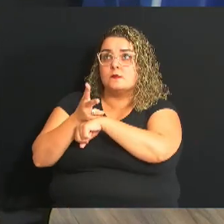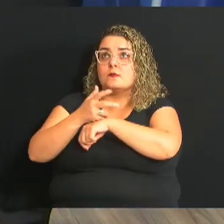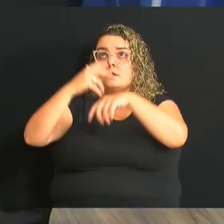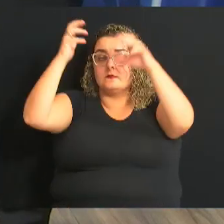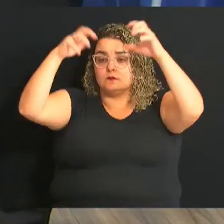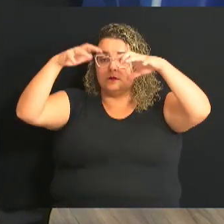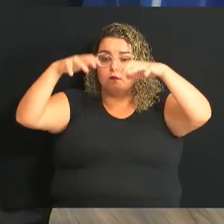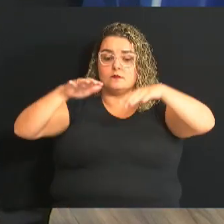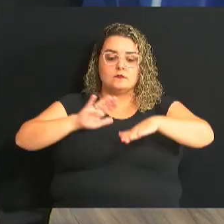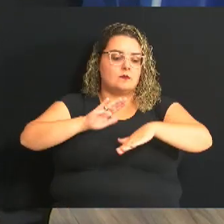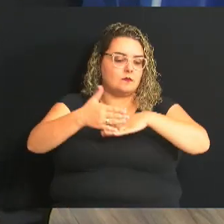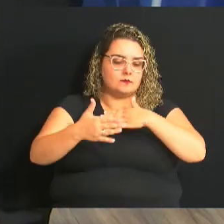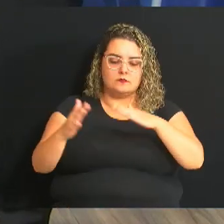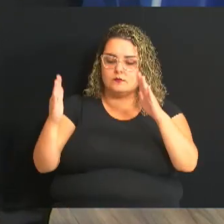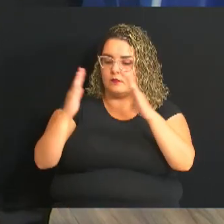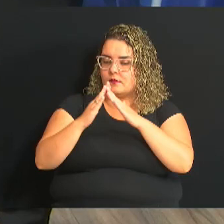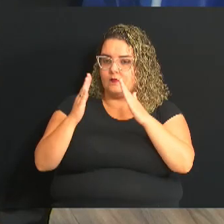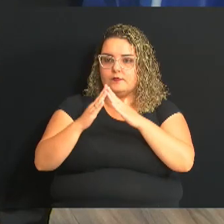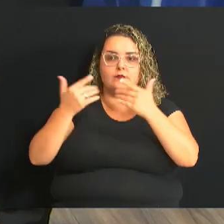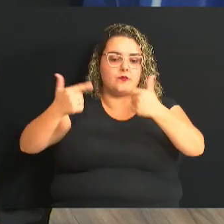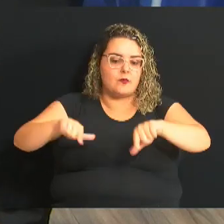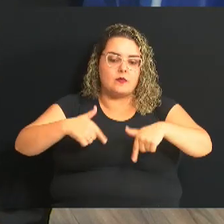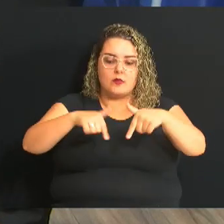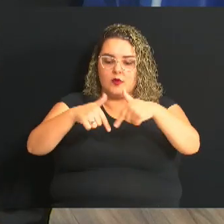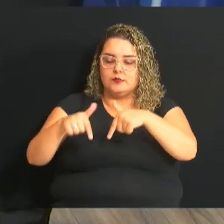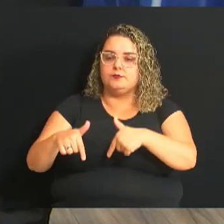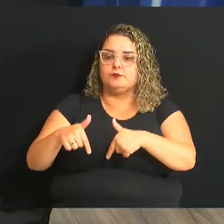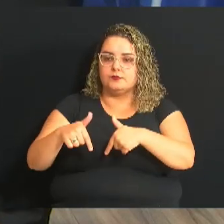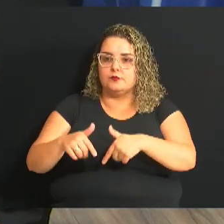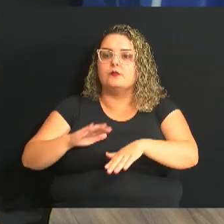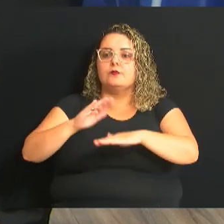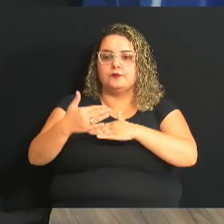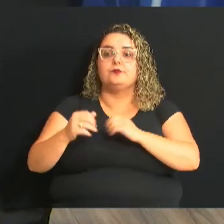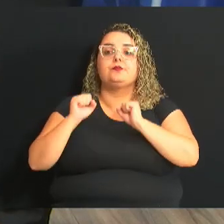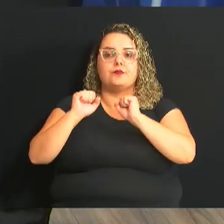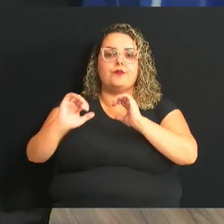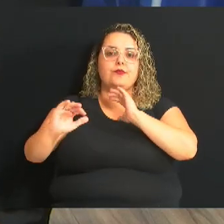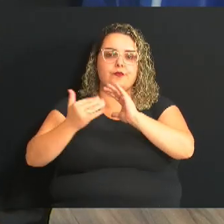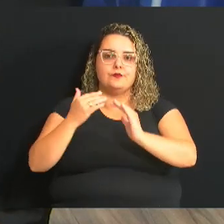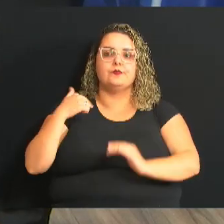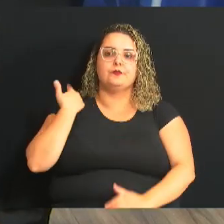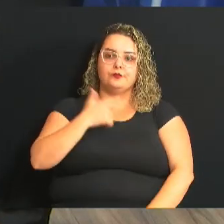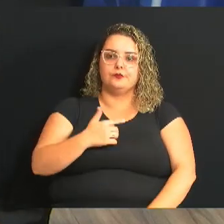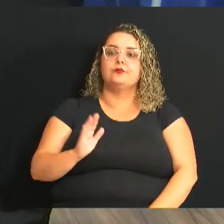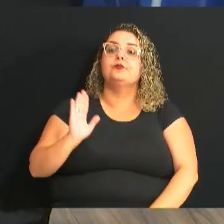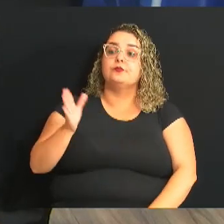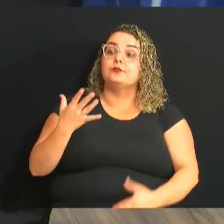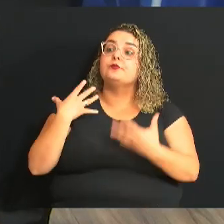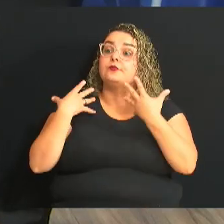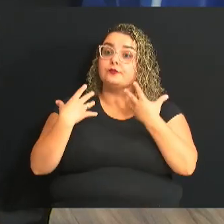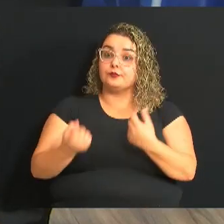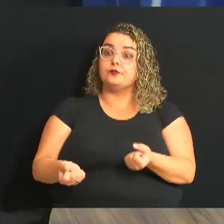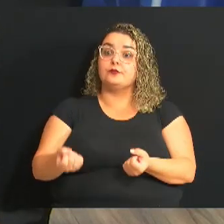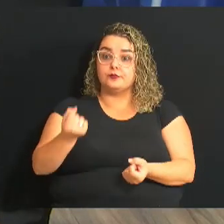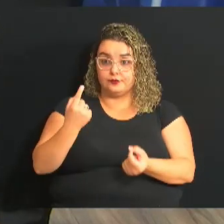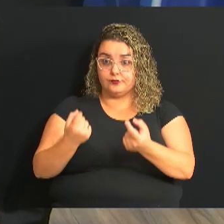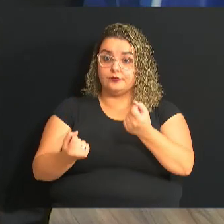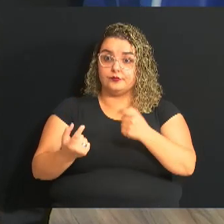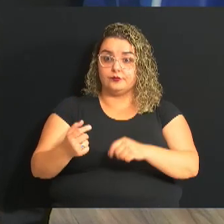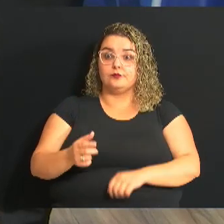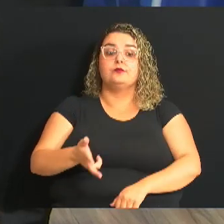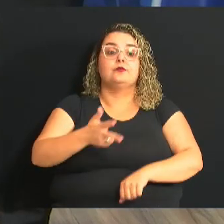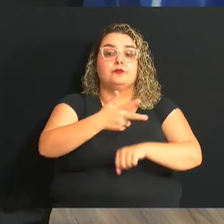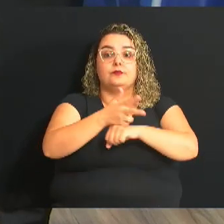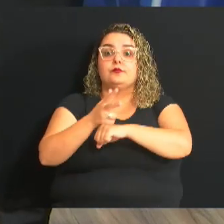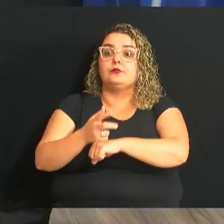sua residência, no seu local de trabalho, no bairro, pode enviar para a gente. Nós já estamos recebendo alguns vídeos, a nossa edição já está